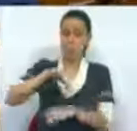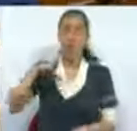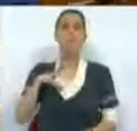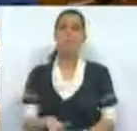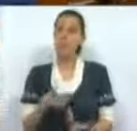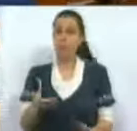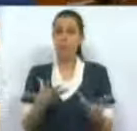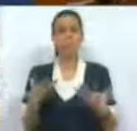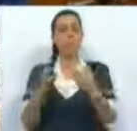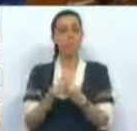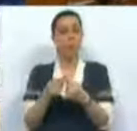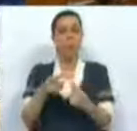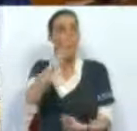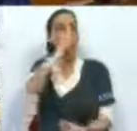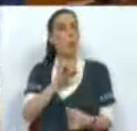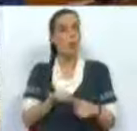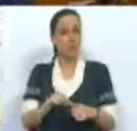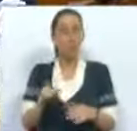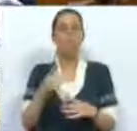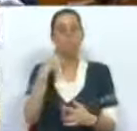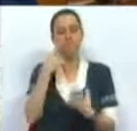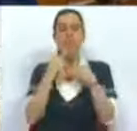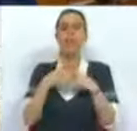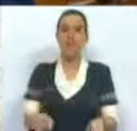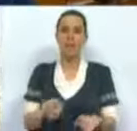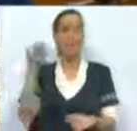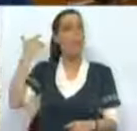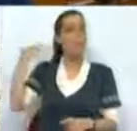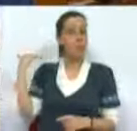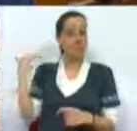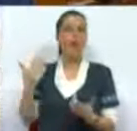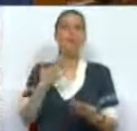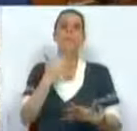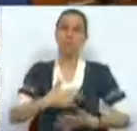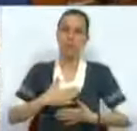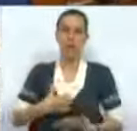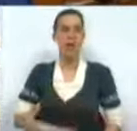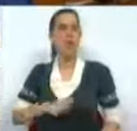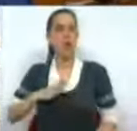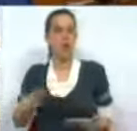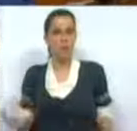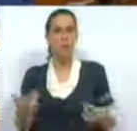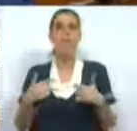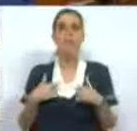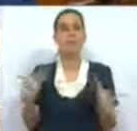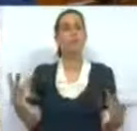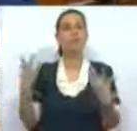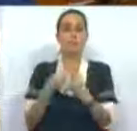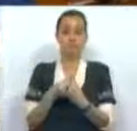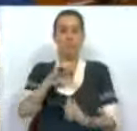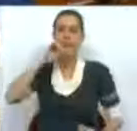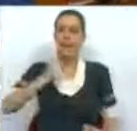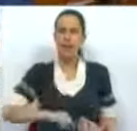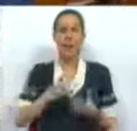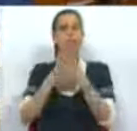portugueses, em conjunto com a atuação deste governo, que faz toda a diferença em relação ao passado, que nos permite ter a confiança de que seremos, em conjunto,